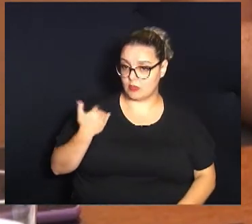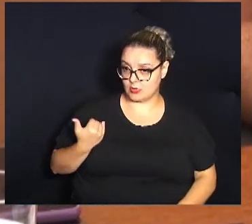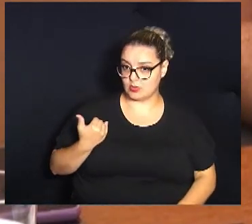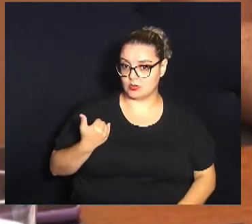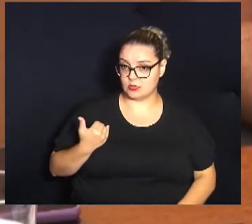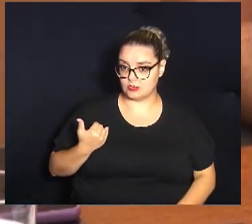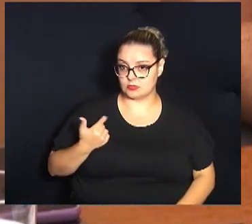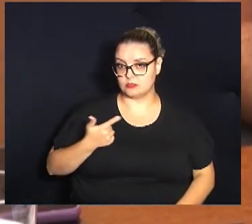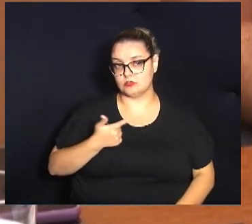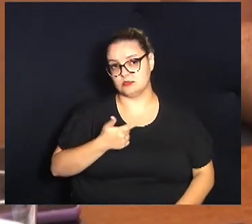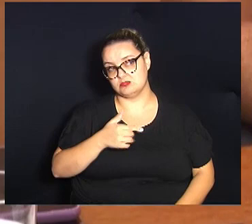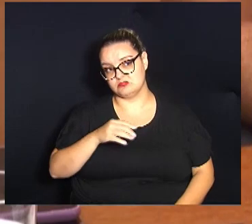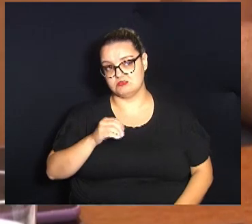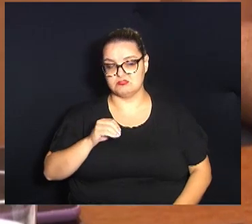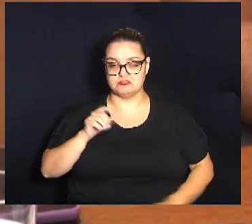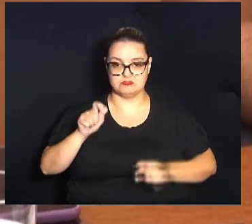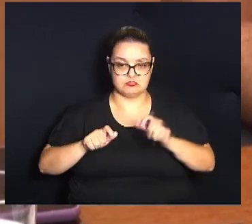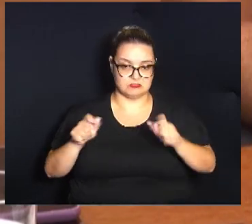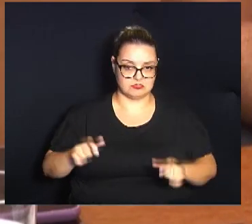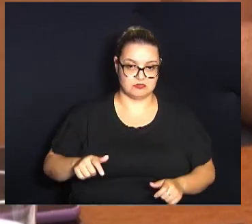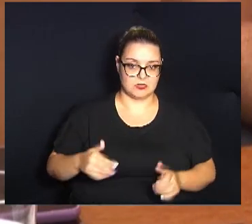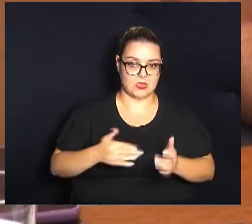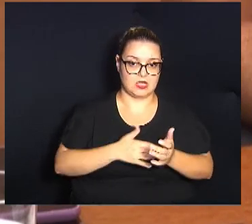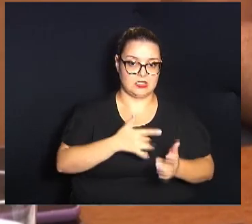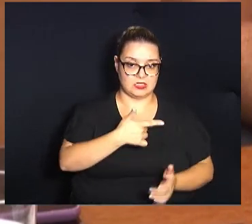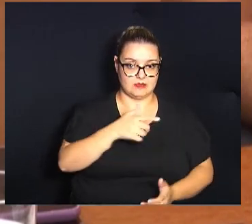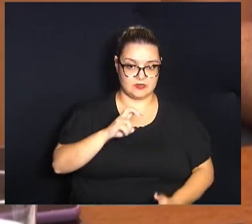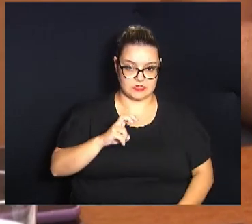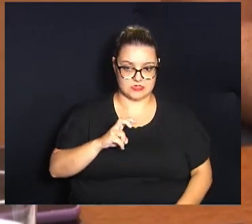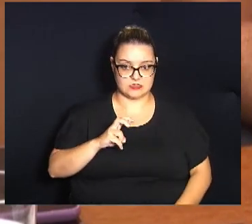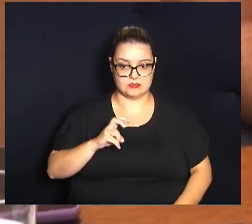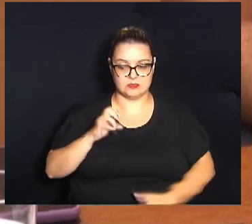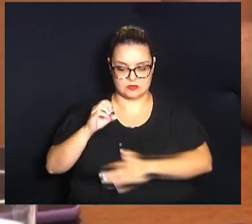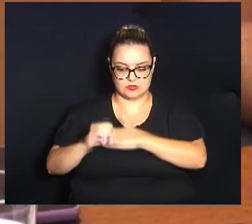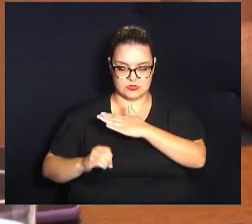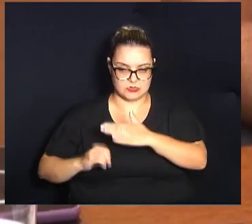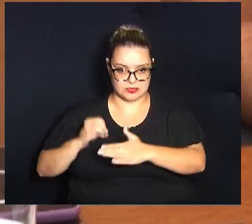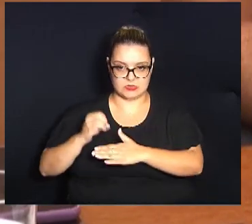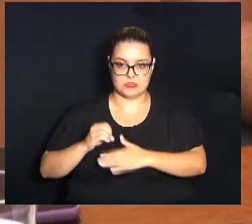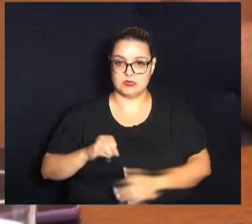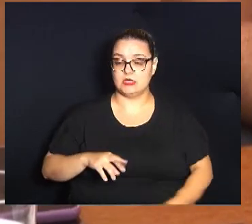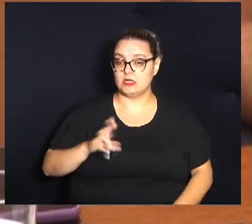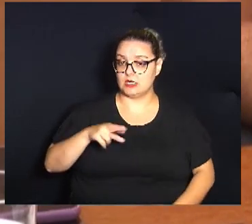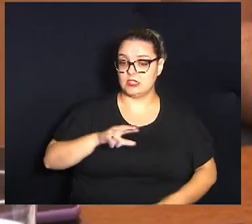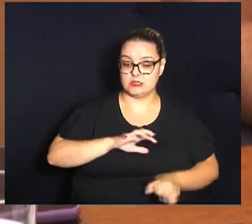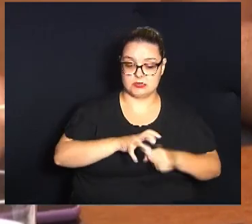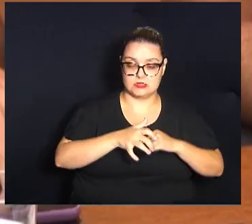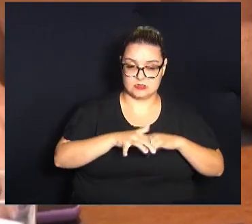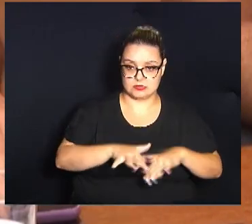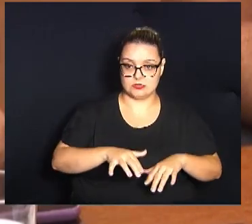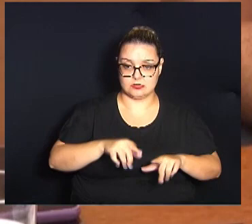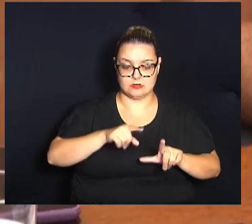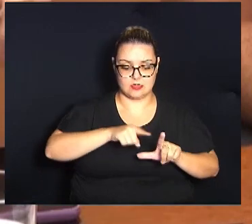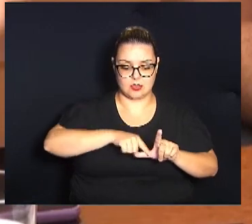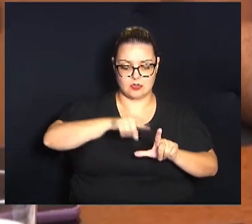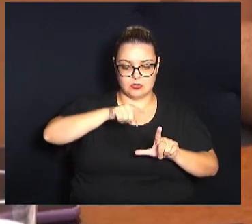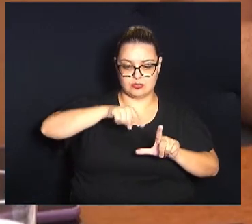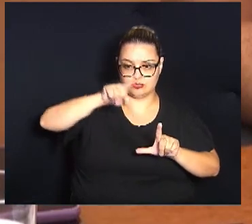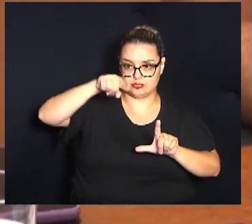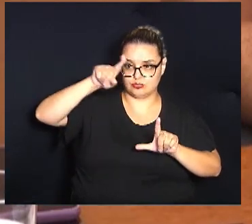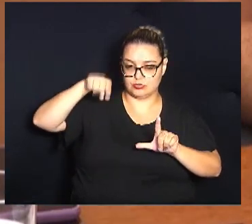de 20 pessoas a 25 pessoas em 24 horas. Na pandemia, teve um pico